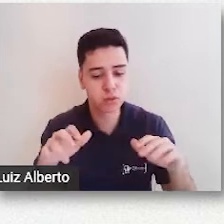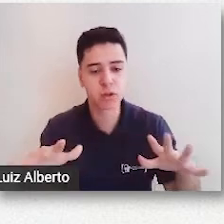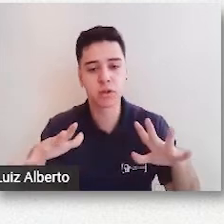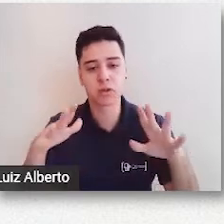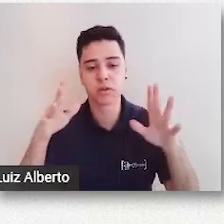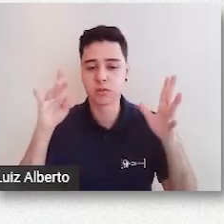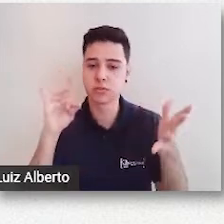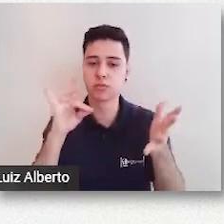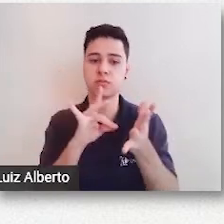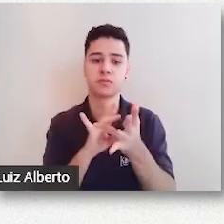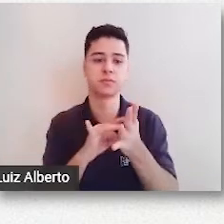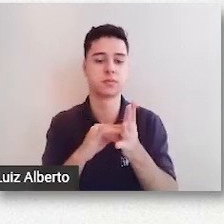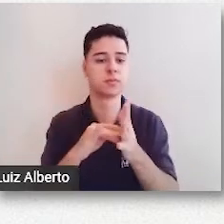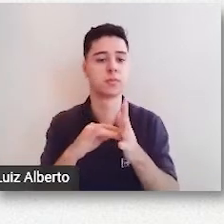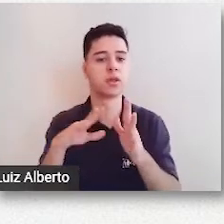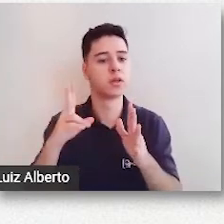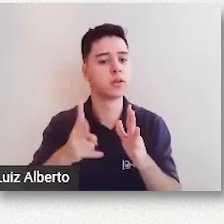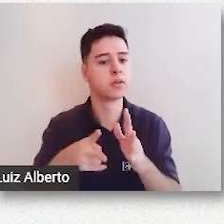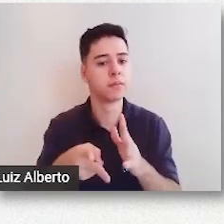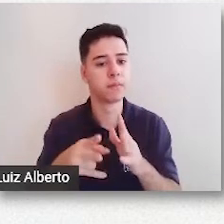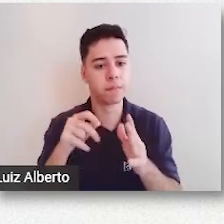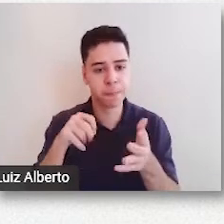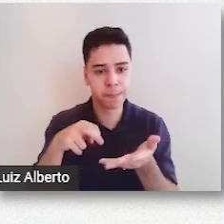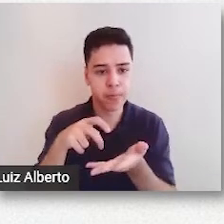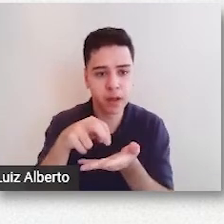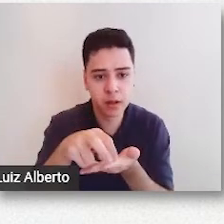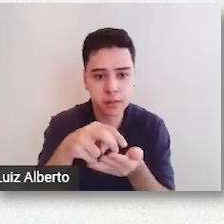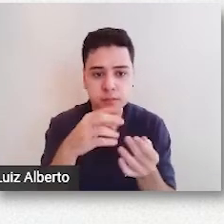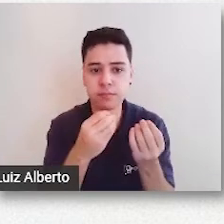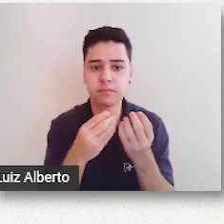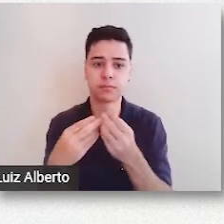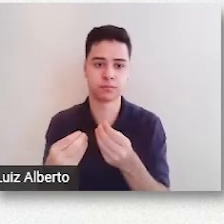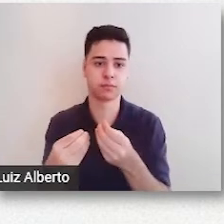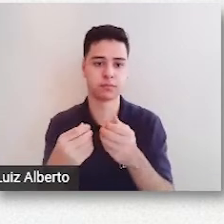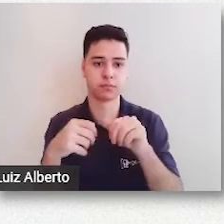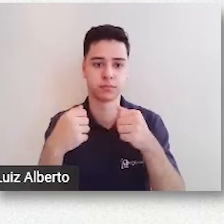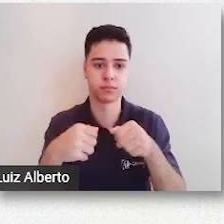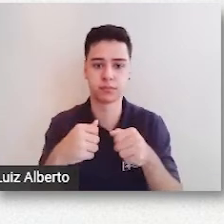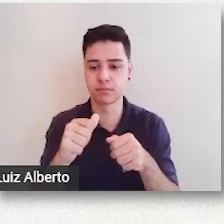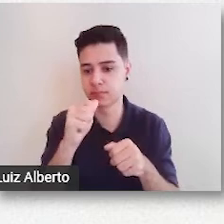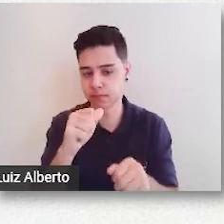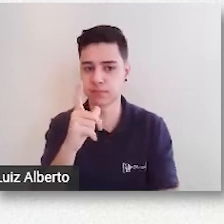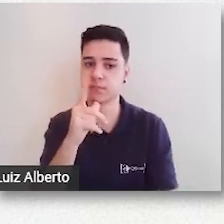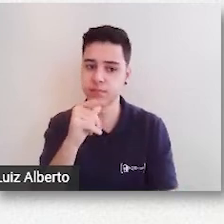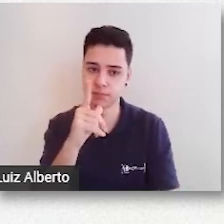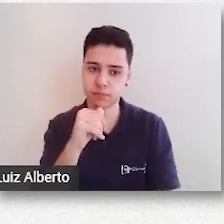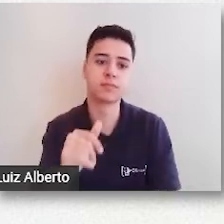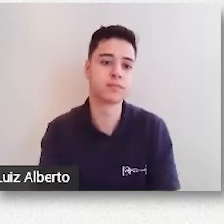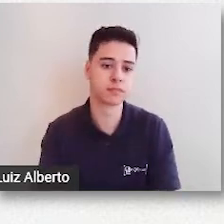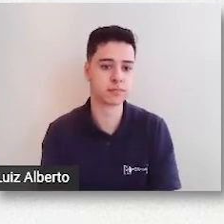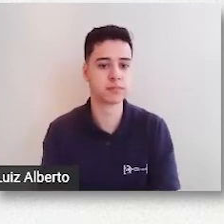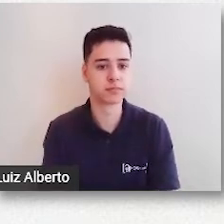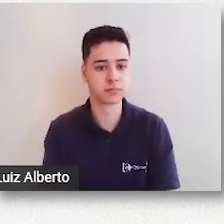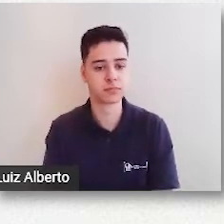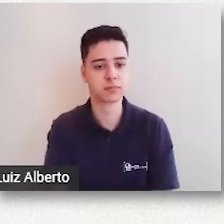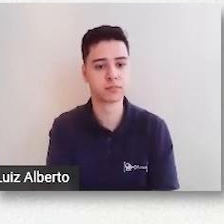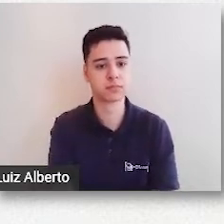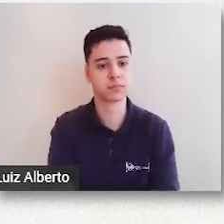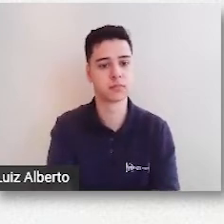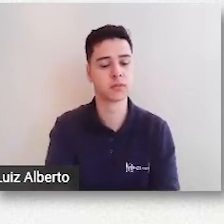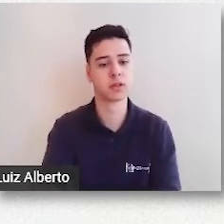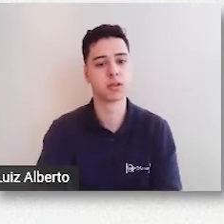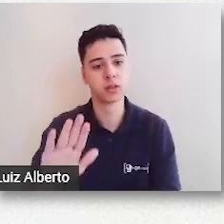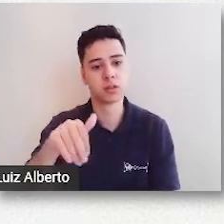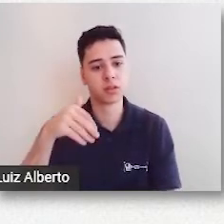santos peregrinos que, quando vão andar muito tempo em jejum, precisam de beber água. Né? Então, aí estaria